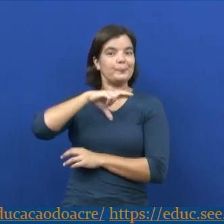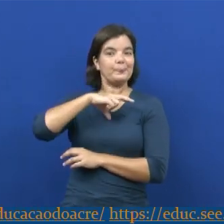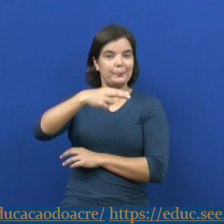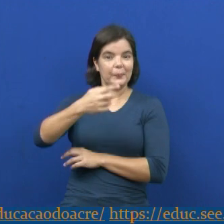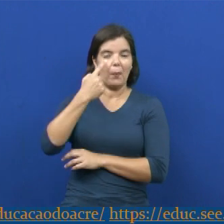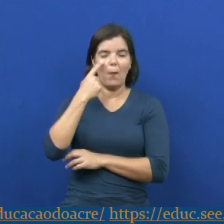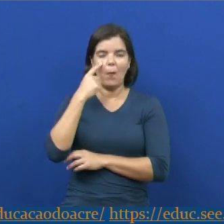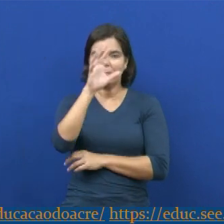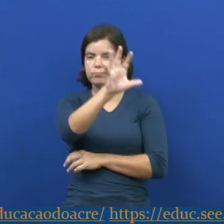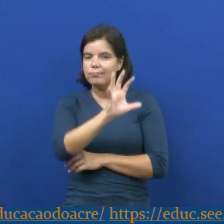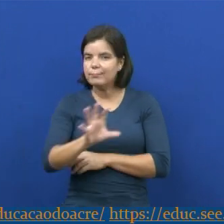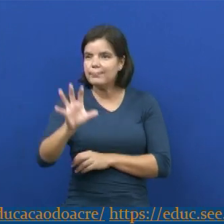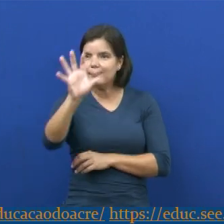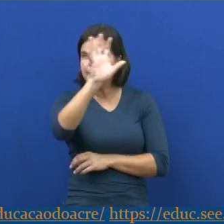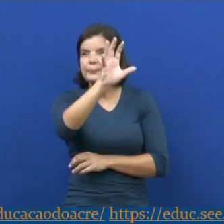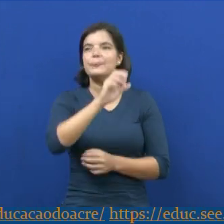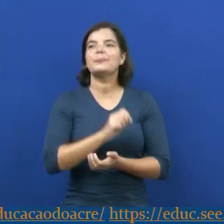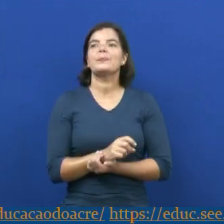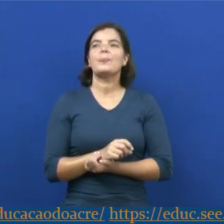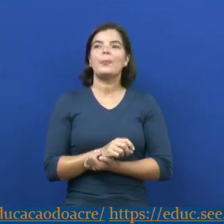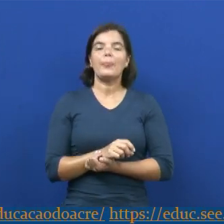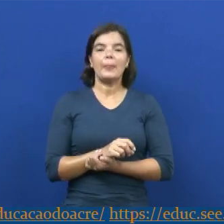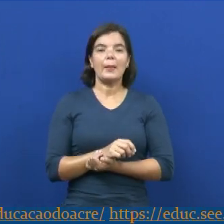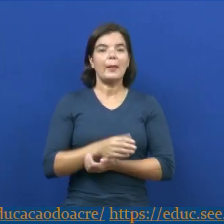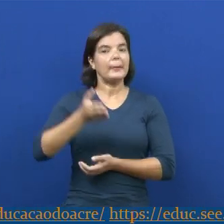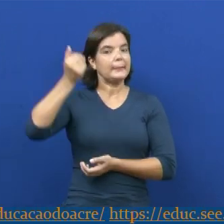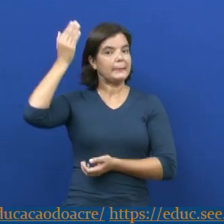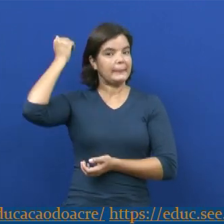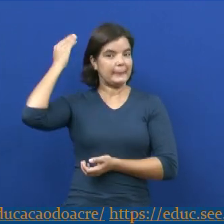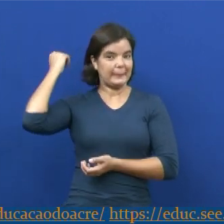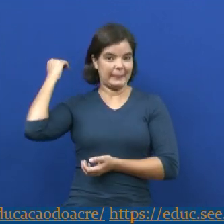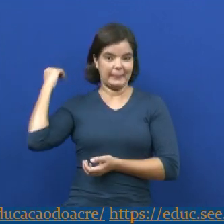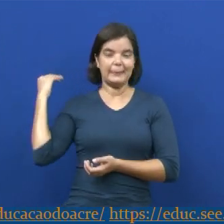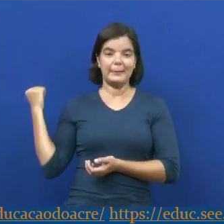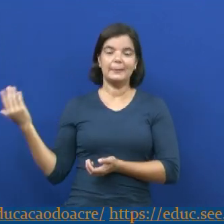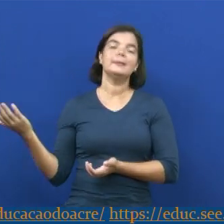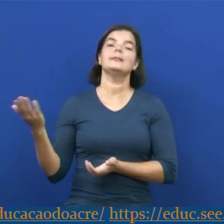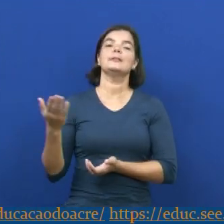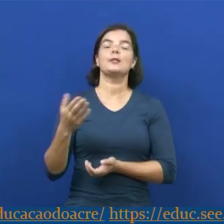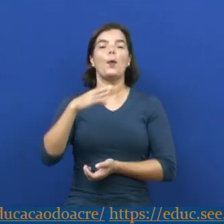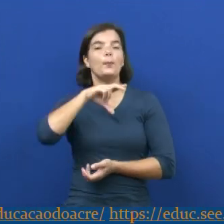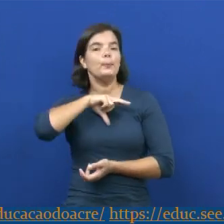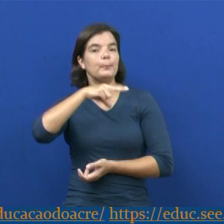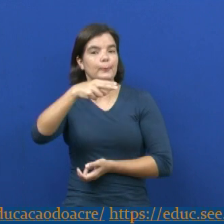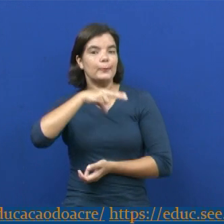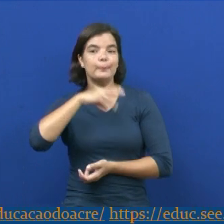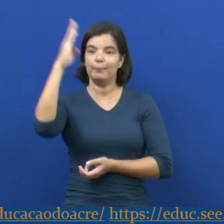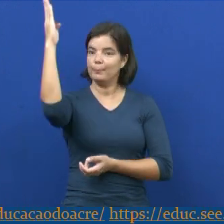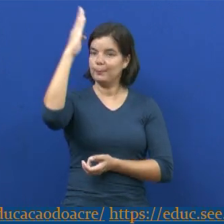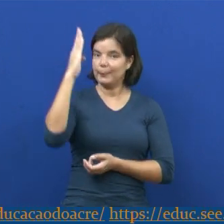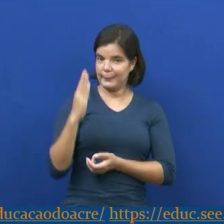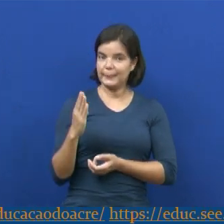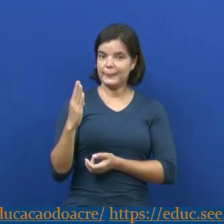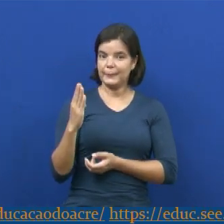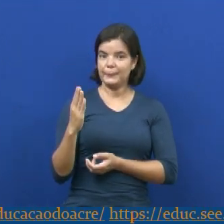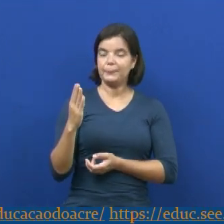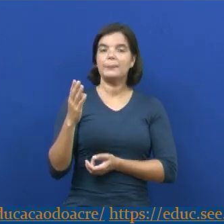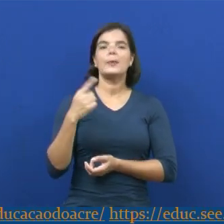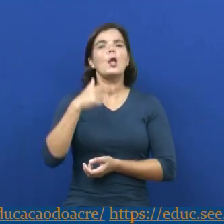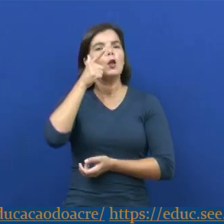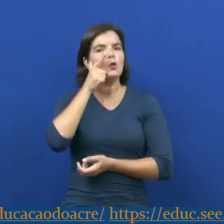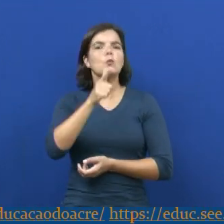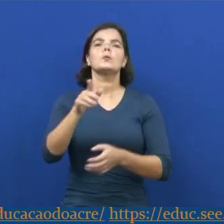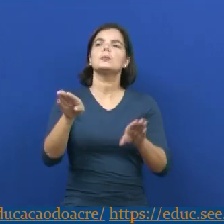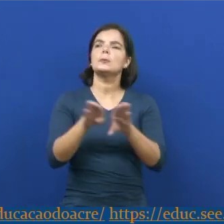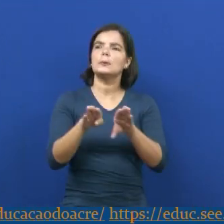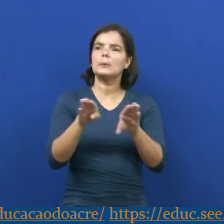Observem o mapa. Olha só, a antiga colônia portuguesa, Brasil, tá? Eles